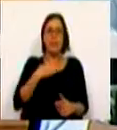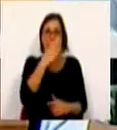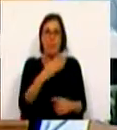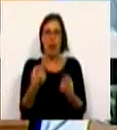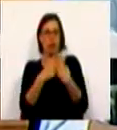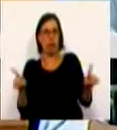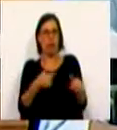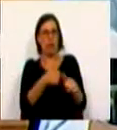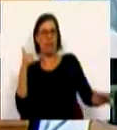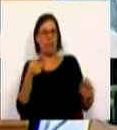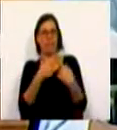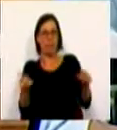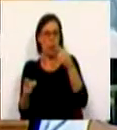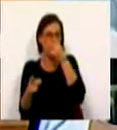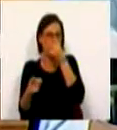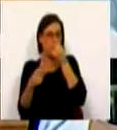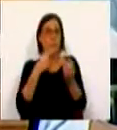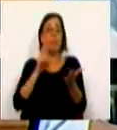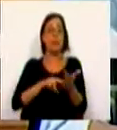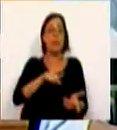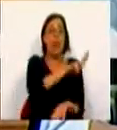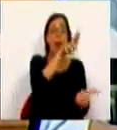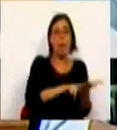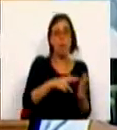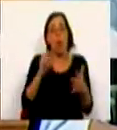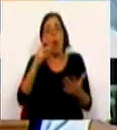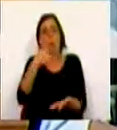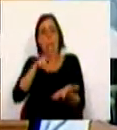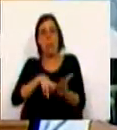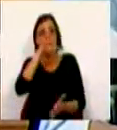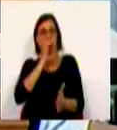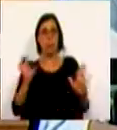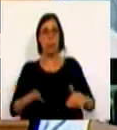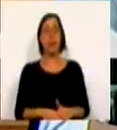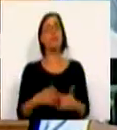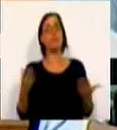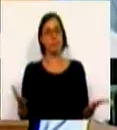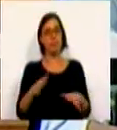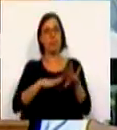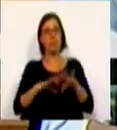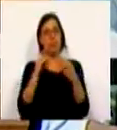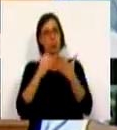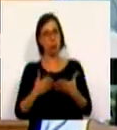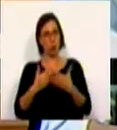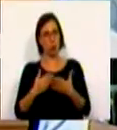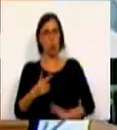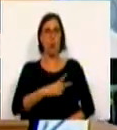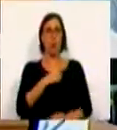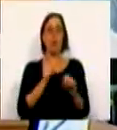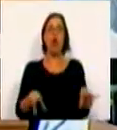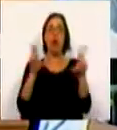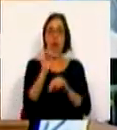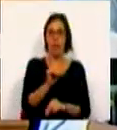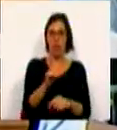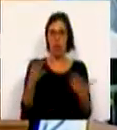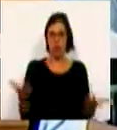prática e aquele que é aqui aprovado ou é aprovado pelo Governo. Por isso foi realizado um estudo pela Universidade Nova de